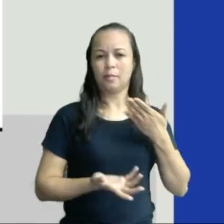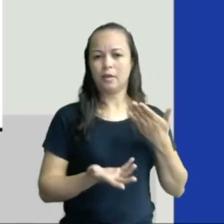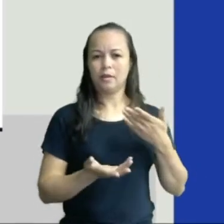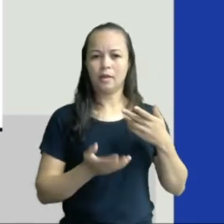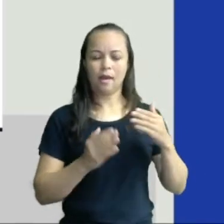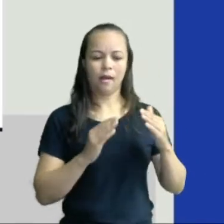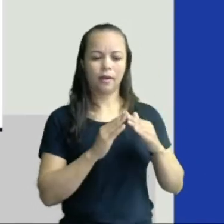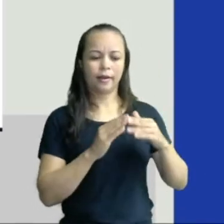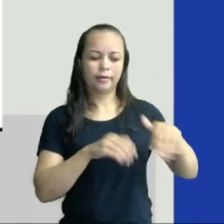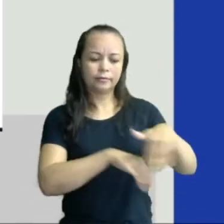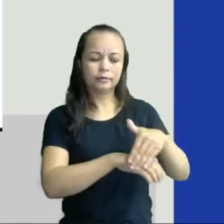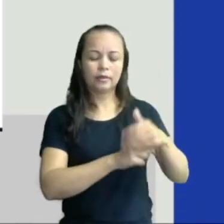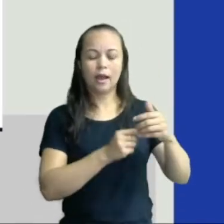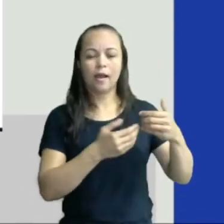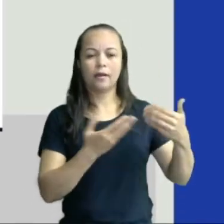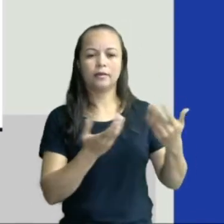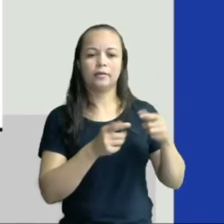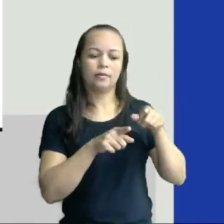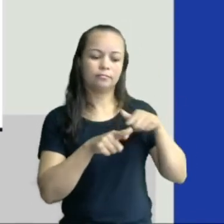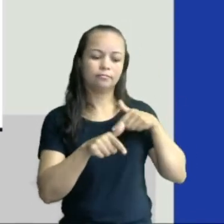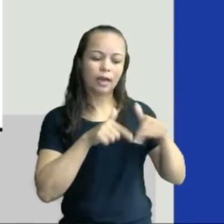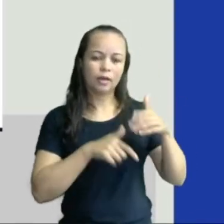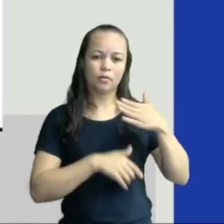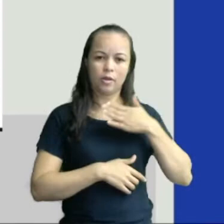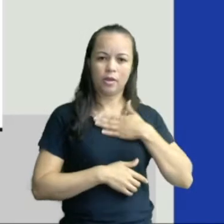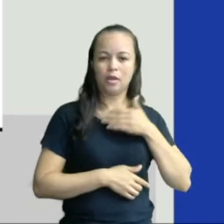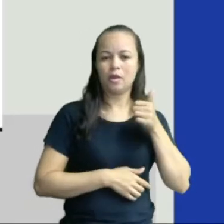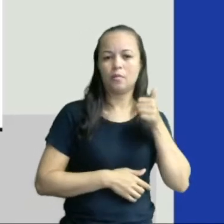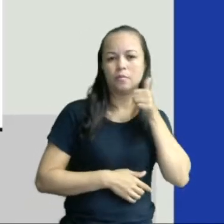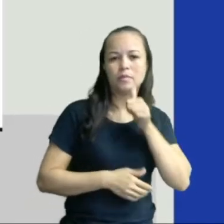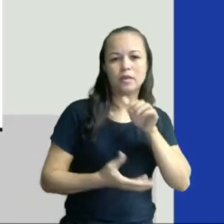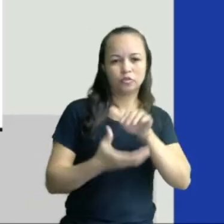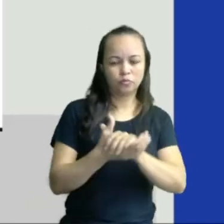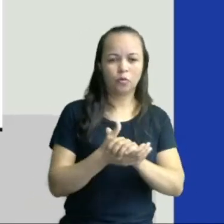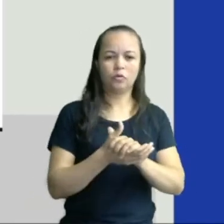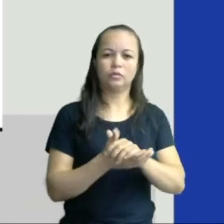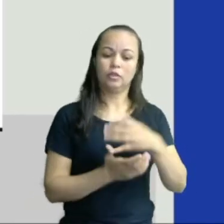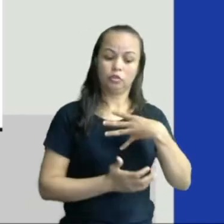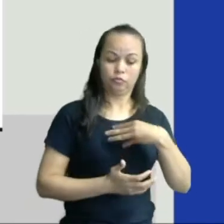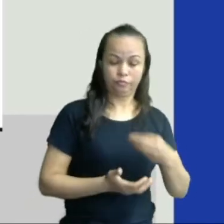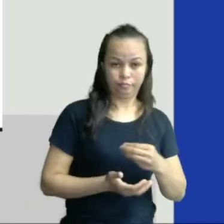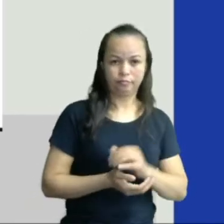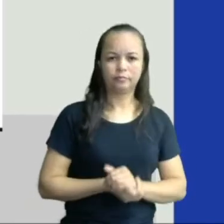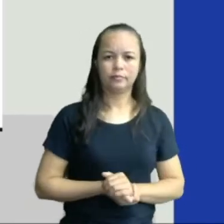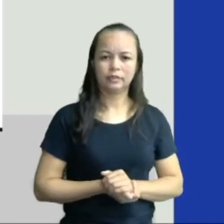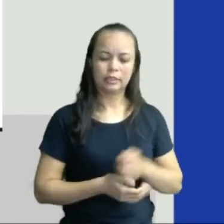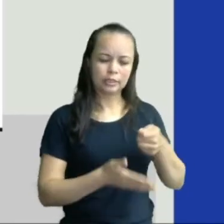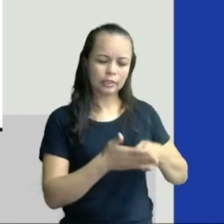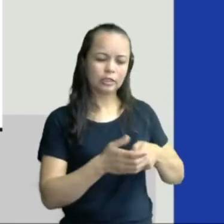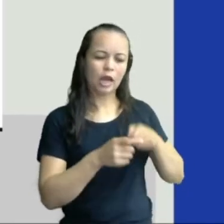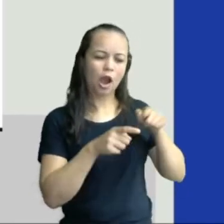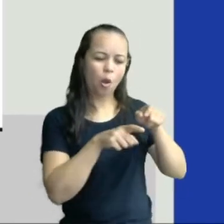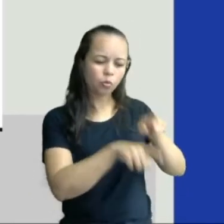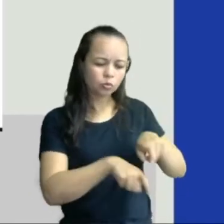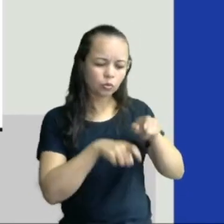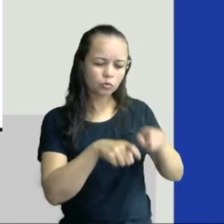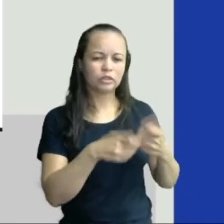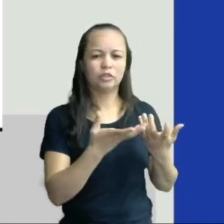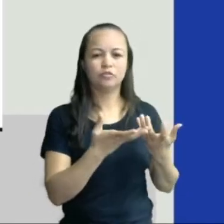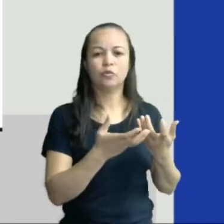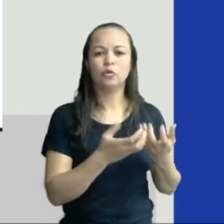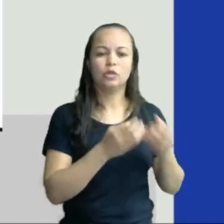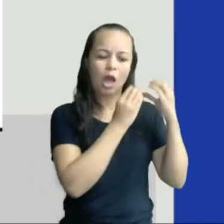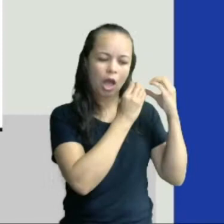eu, minha mulher e meus filhos. Dedicamos principalmente ao cultivo do milho, feijão